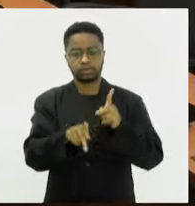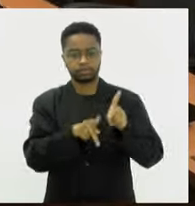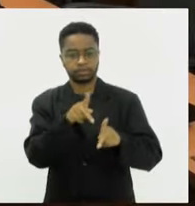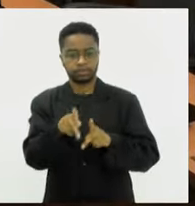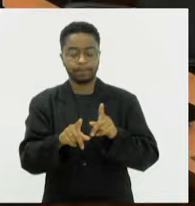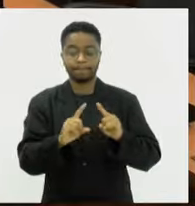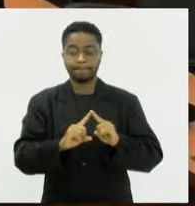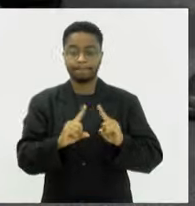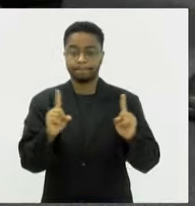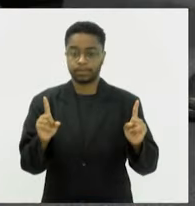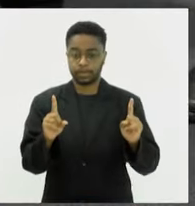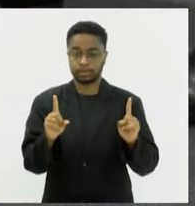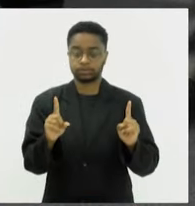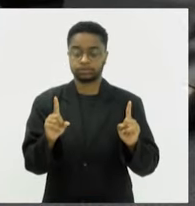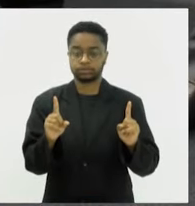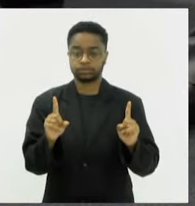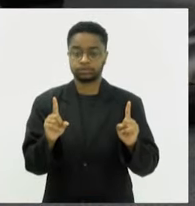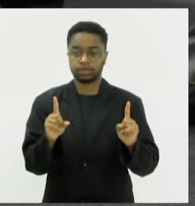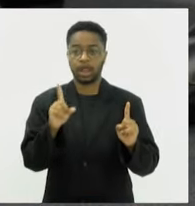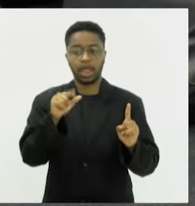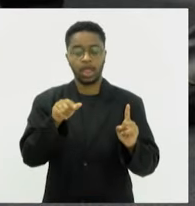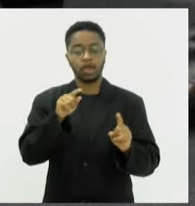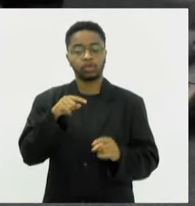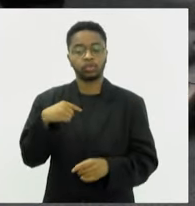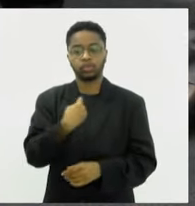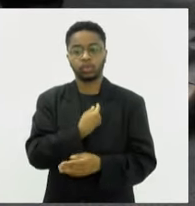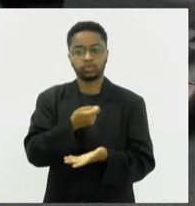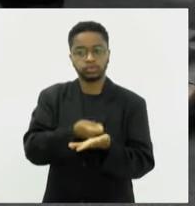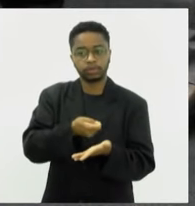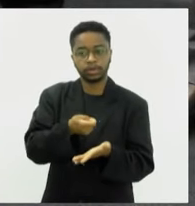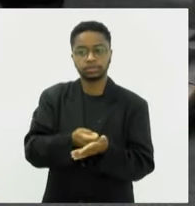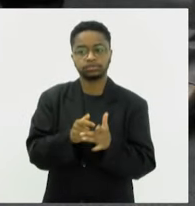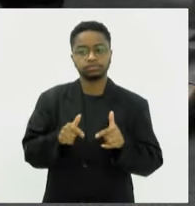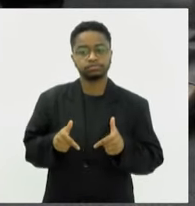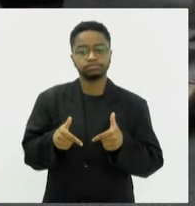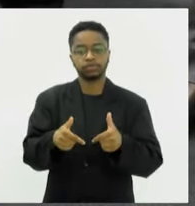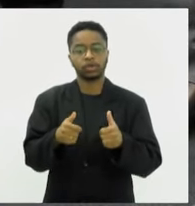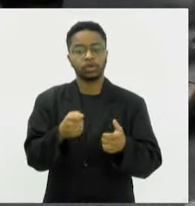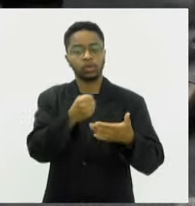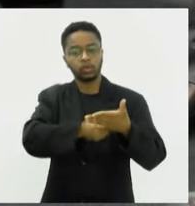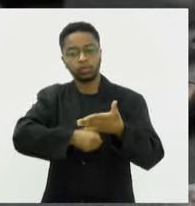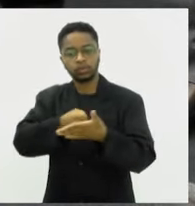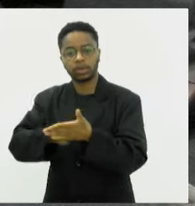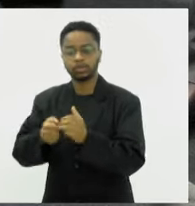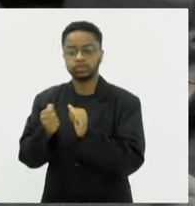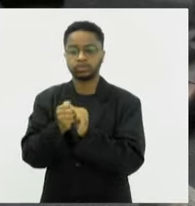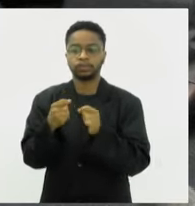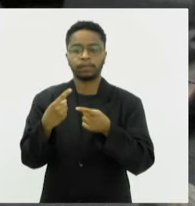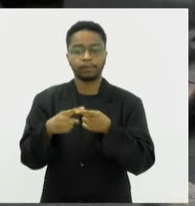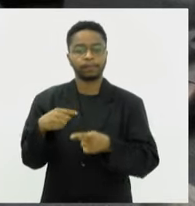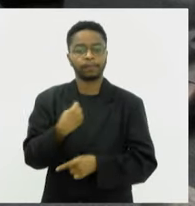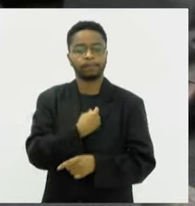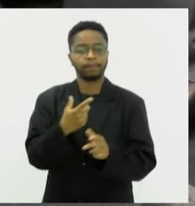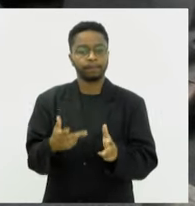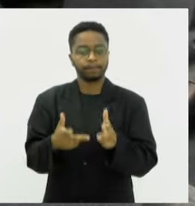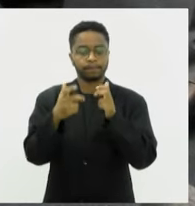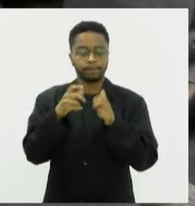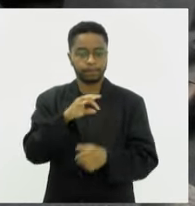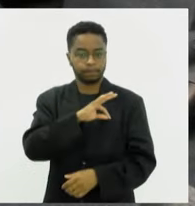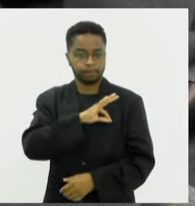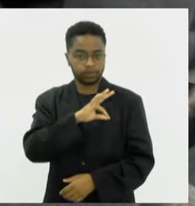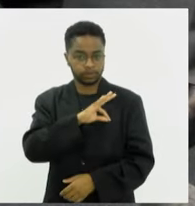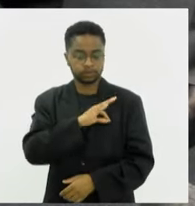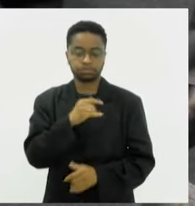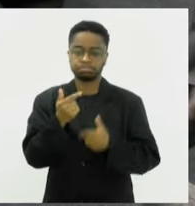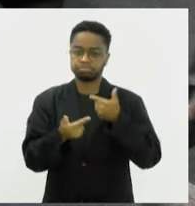Mas isso, nobres deputados, é um dever nosso de ombrear e lutar. Temos visto nossos policiais do 15º Batalhão, Coronel Eric, fazendo um